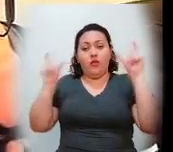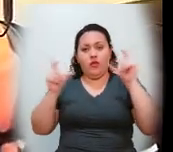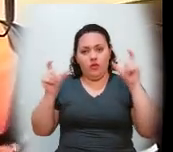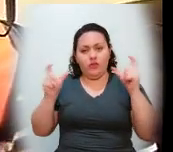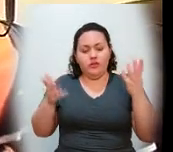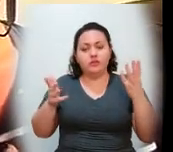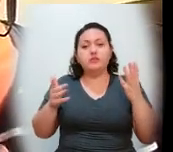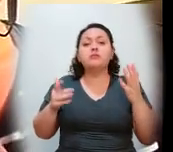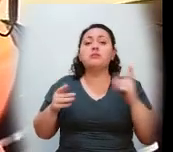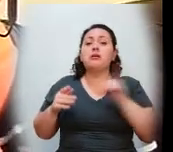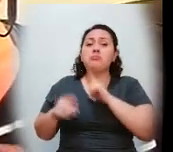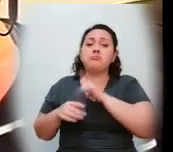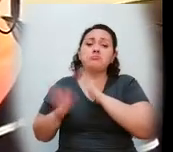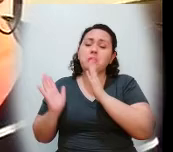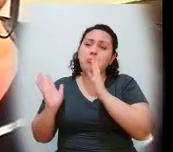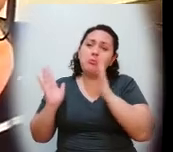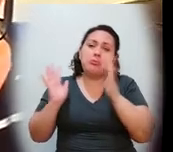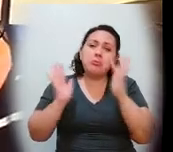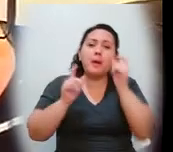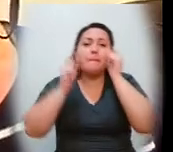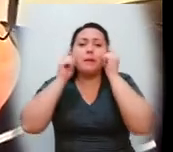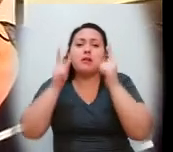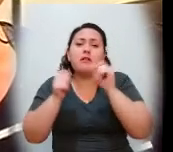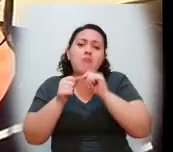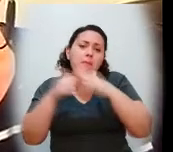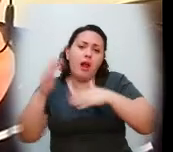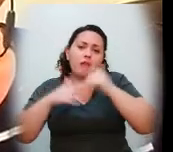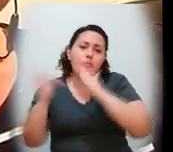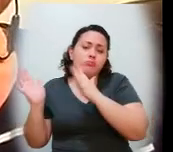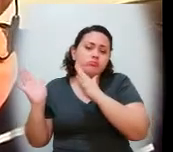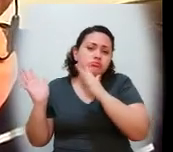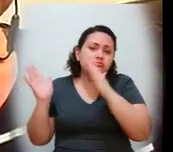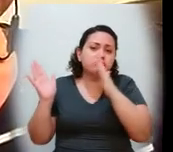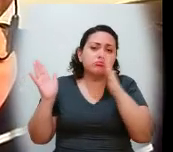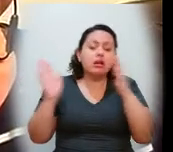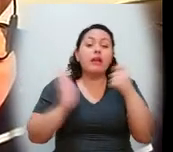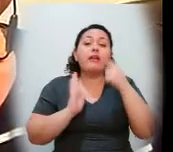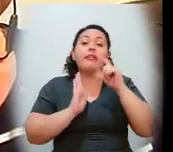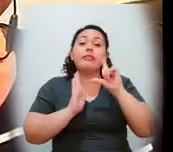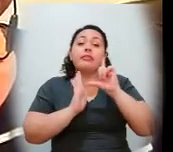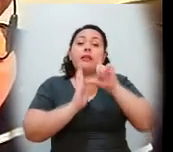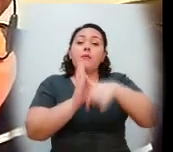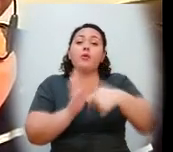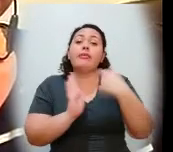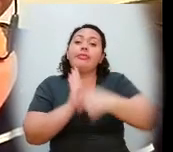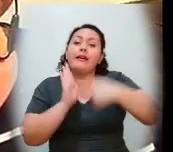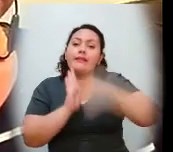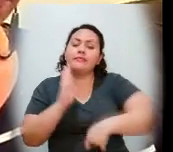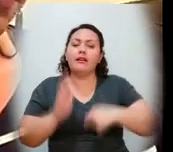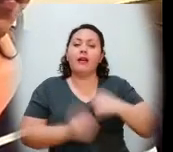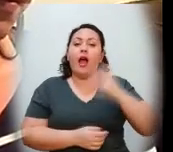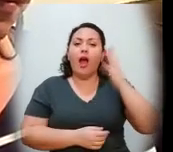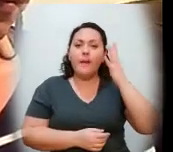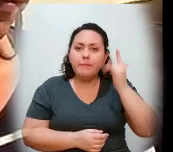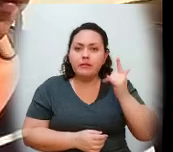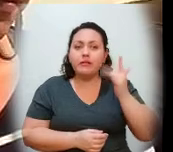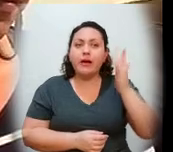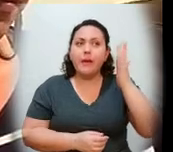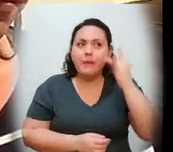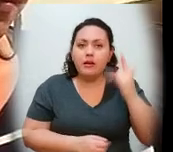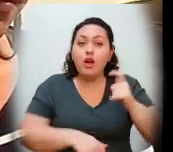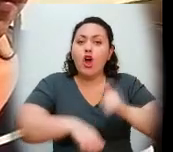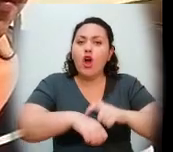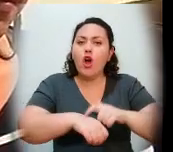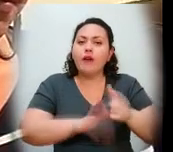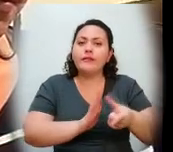alguma coisa naquele período da manhã ali e depois ir tentando cada vez estipular